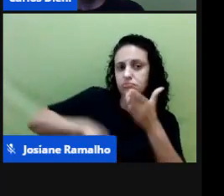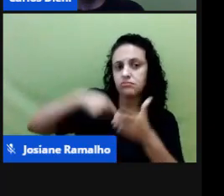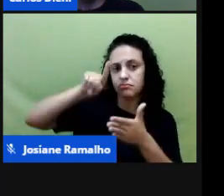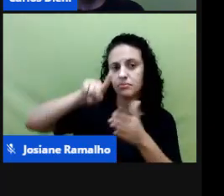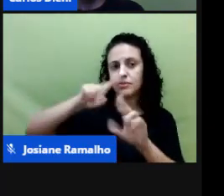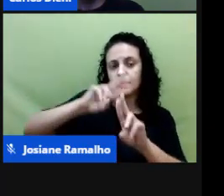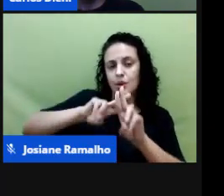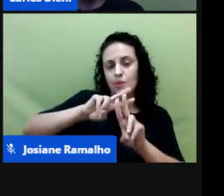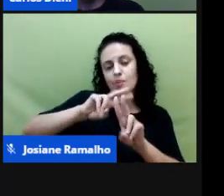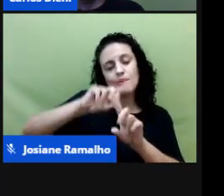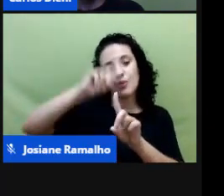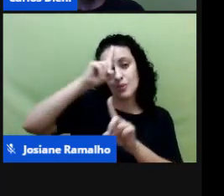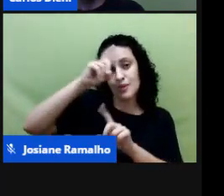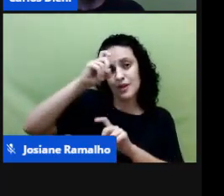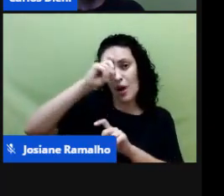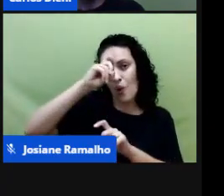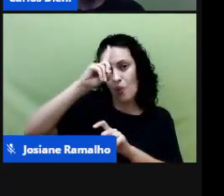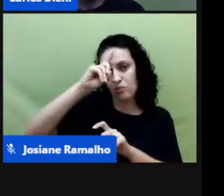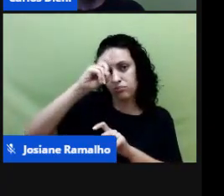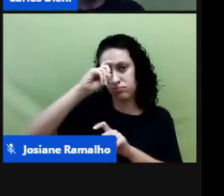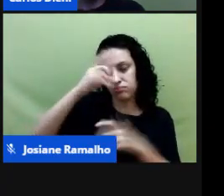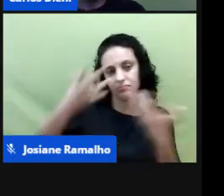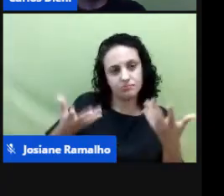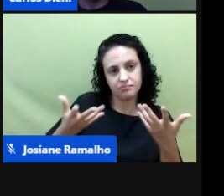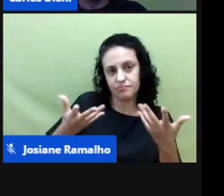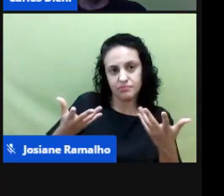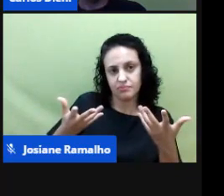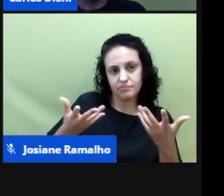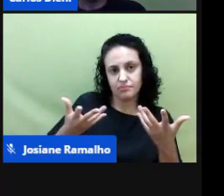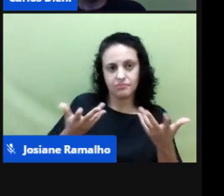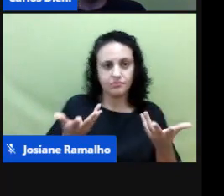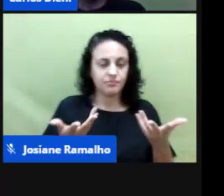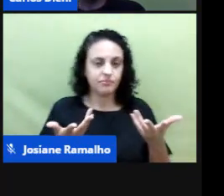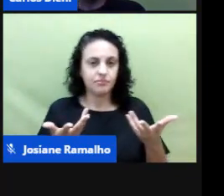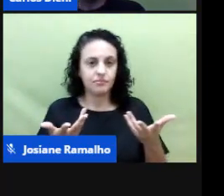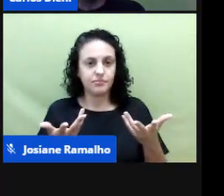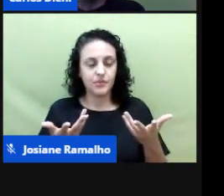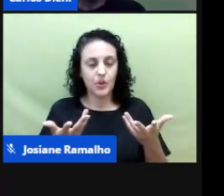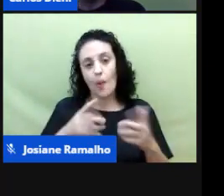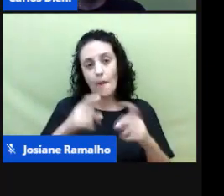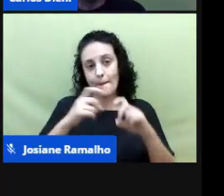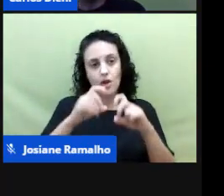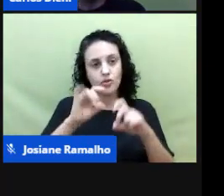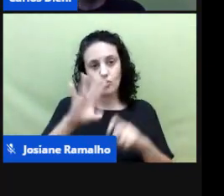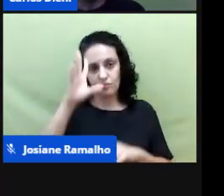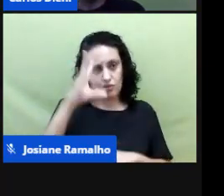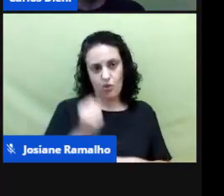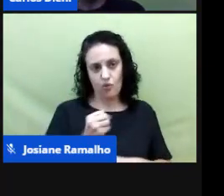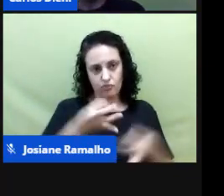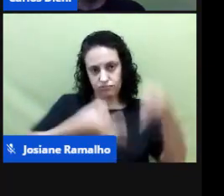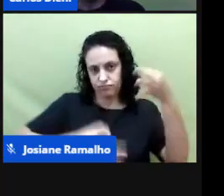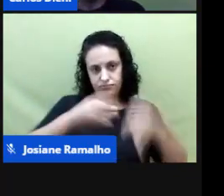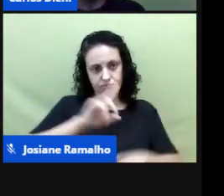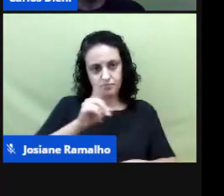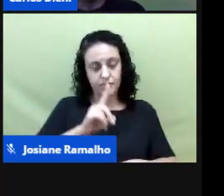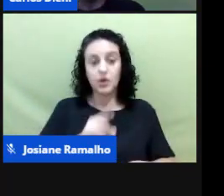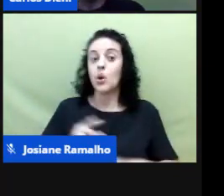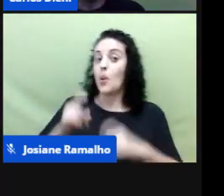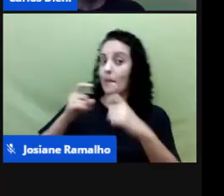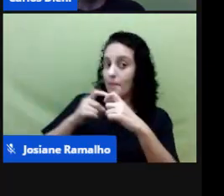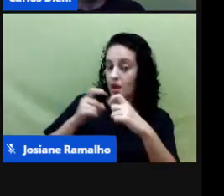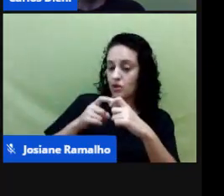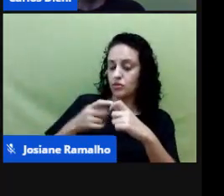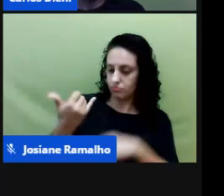pedir que a tua remoção, porque esse é assunto médico, isso não é assunto de juiz. Se o médico disser que você